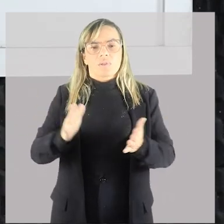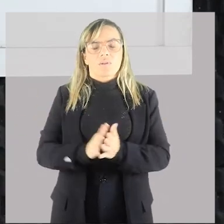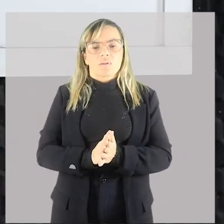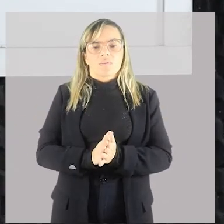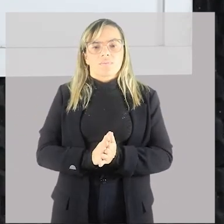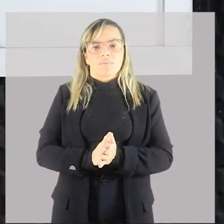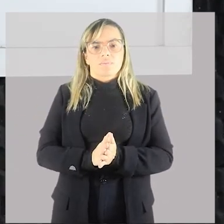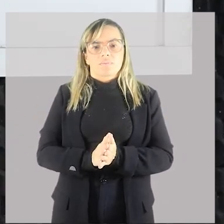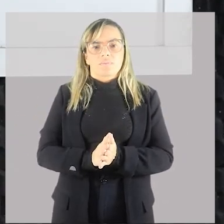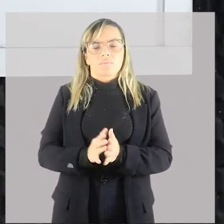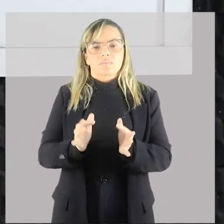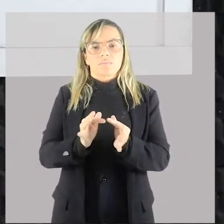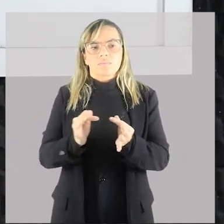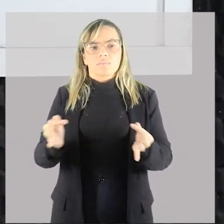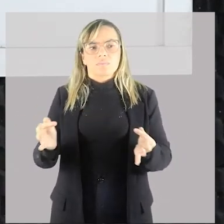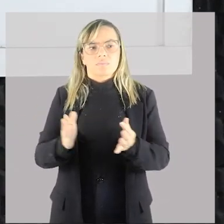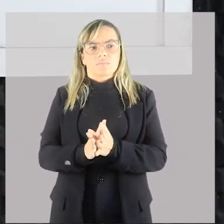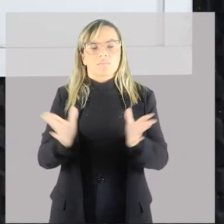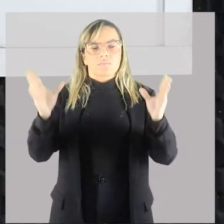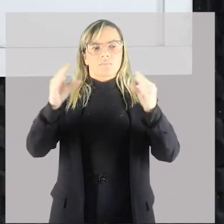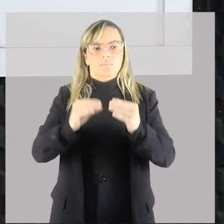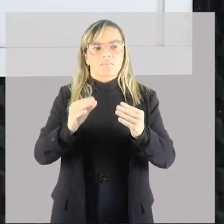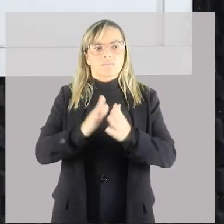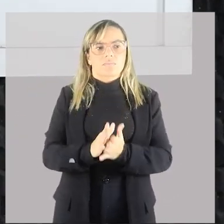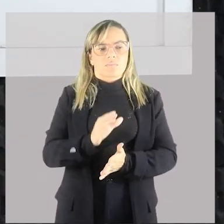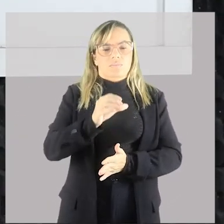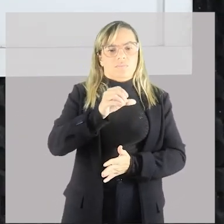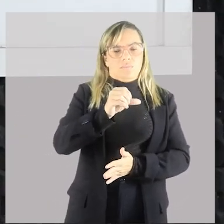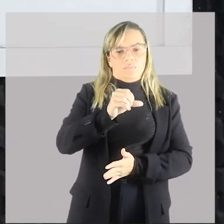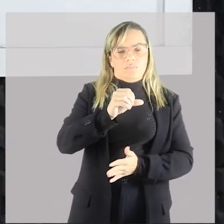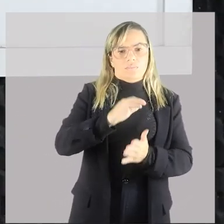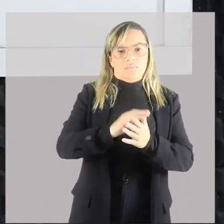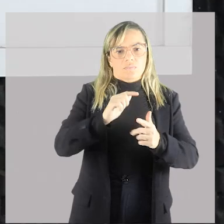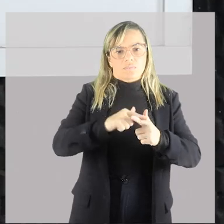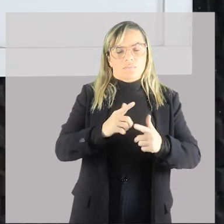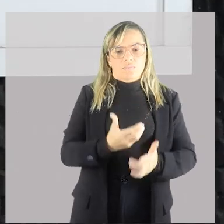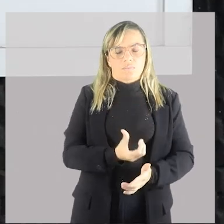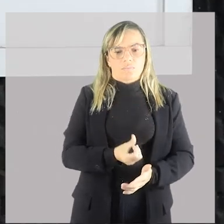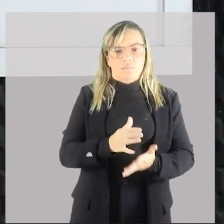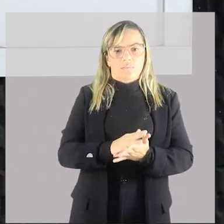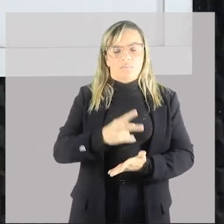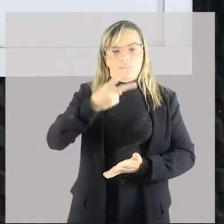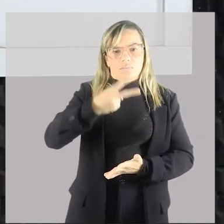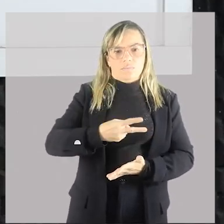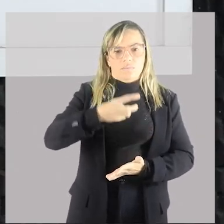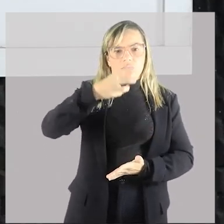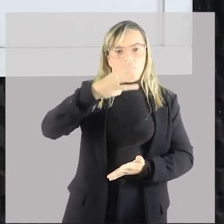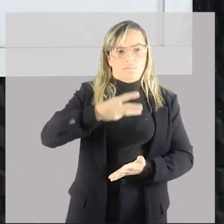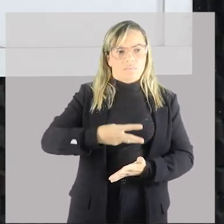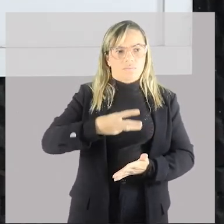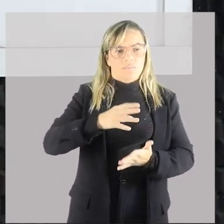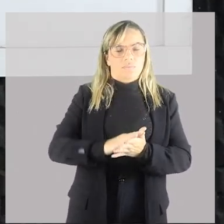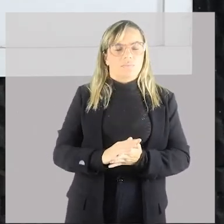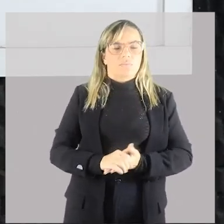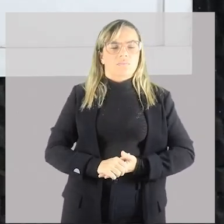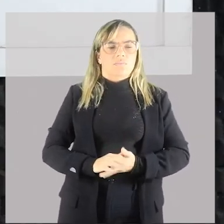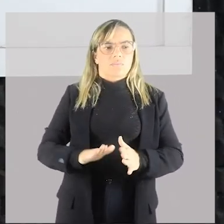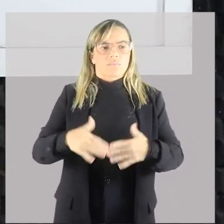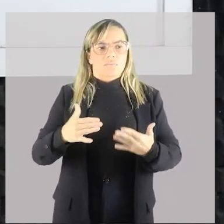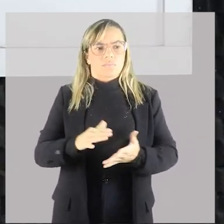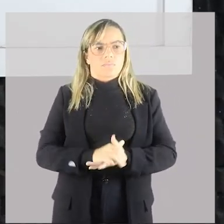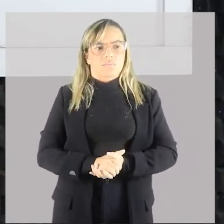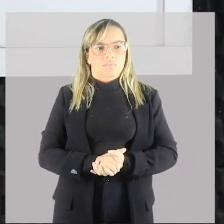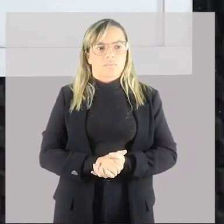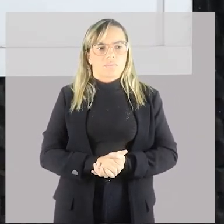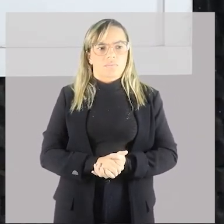fazer simplificações. Por exemplo, o 9 com 6, não dá para você dividir os dois por 3? Então, se você dividir